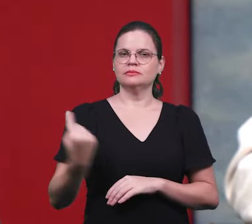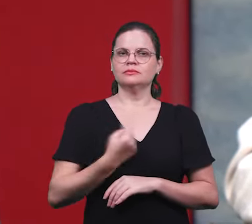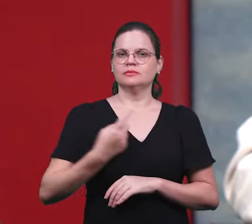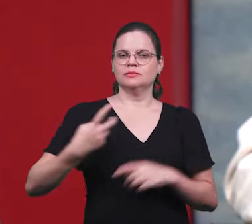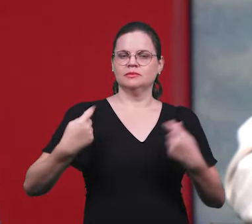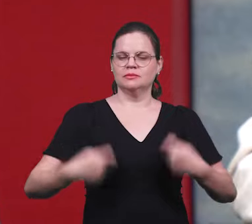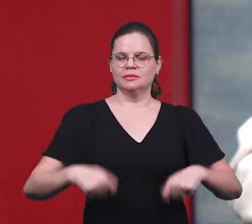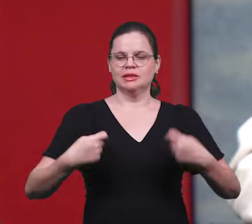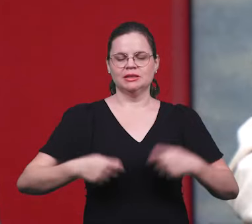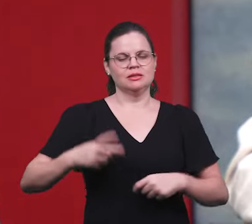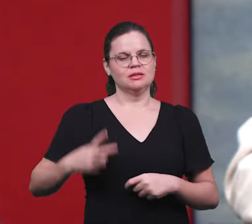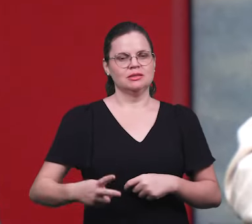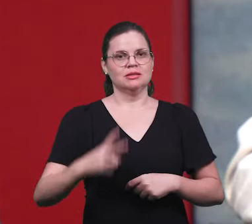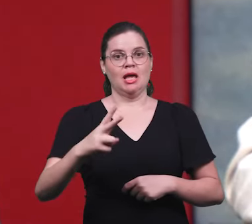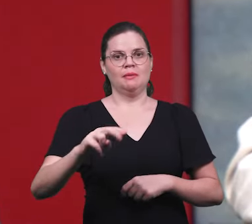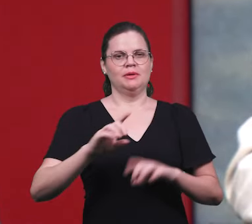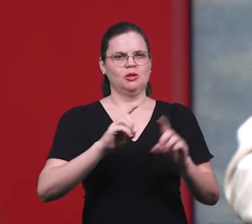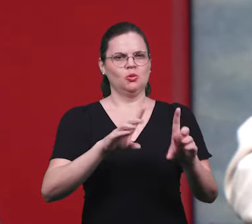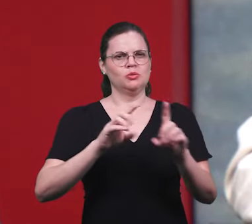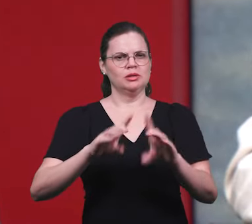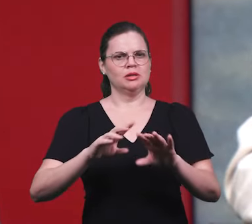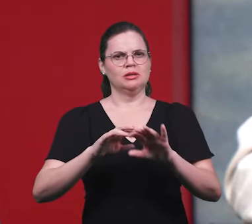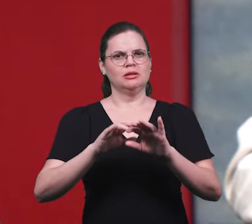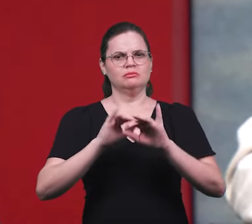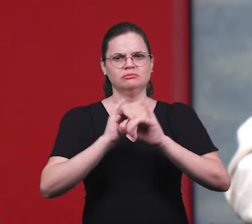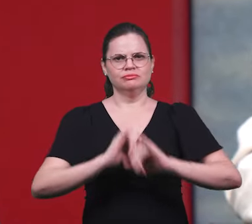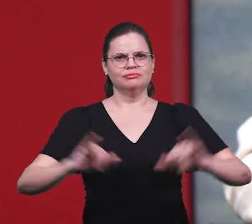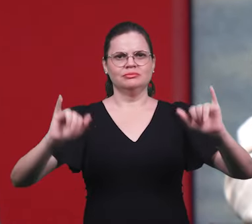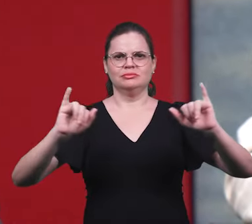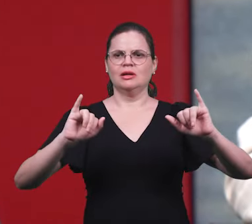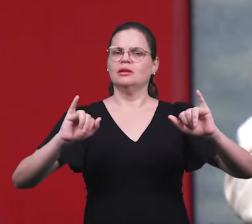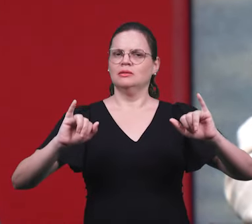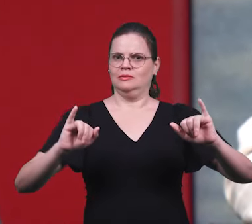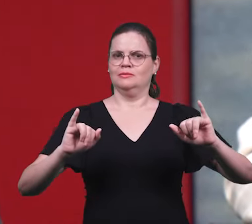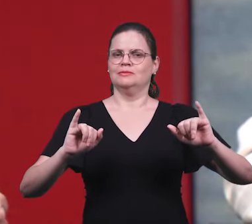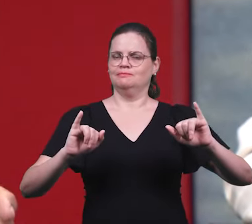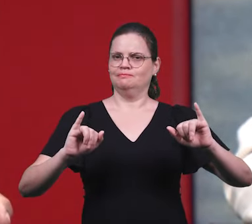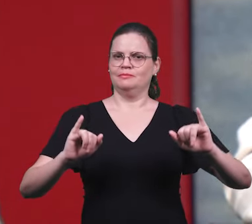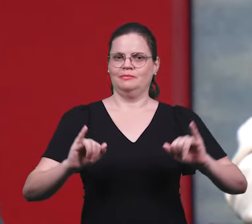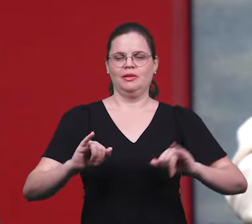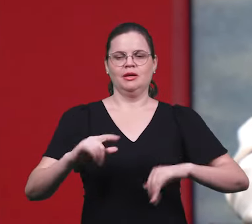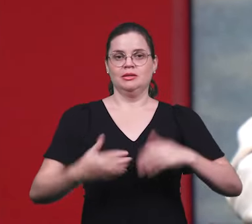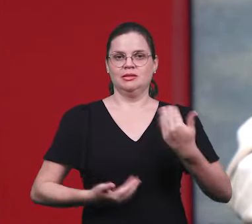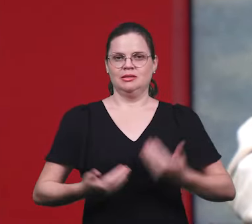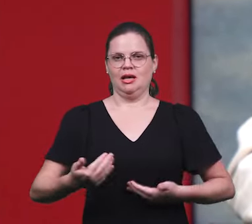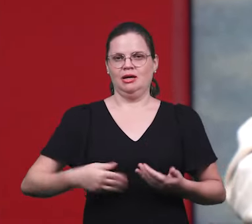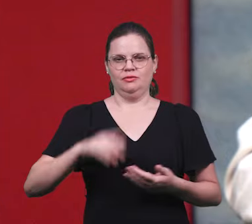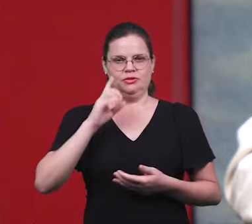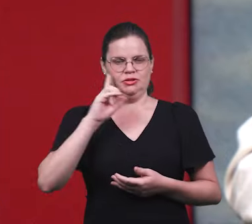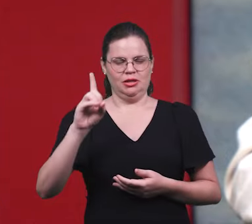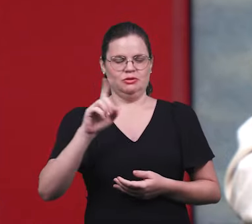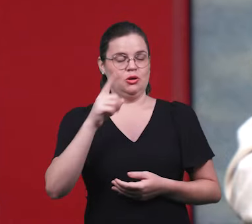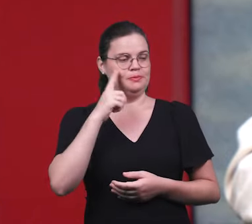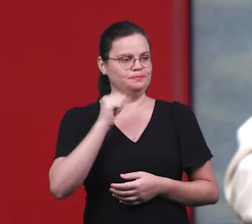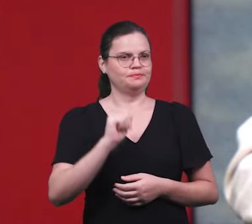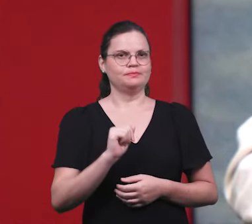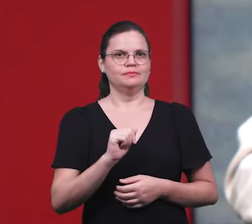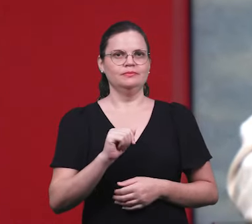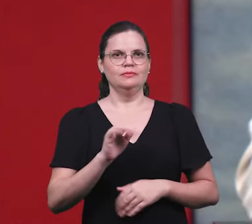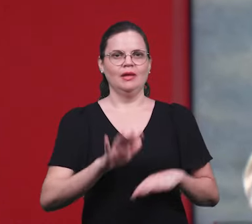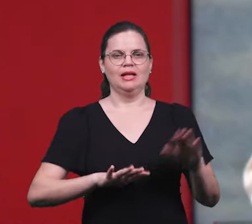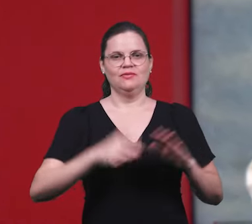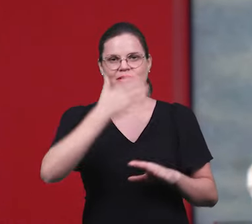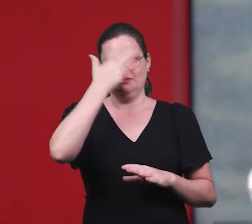anunciar o Evangelho. O servo de Deus, e muitas vezes eu vejo pessoas dizerem equivocadamente, pessoas dizerem assim, eu não